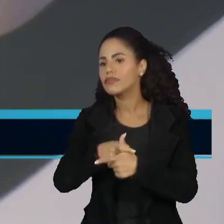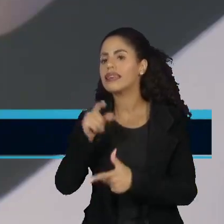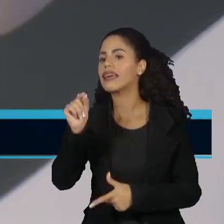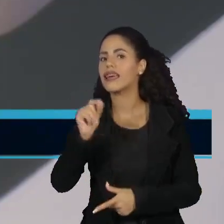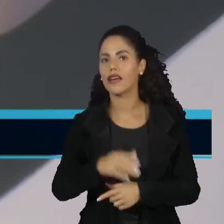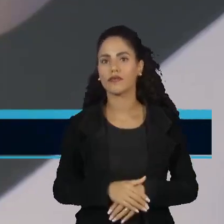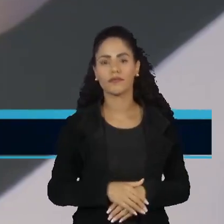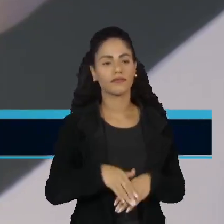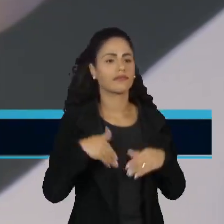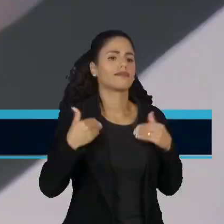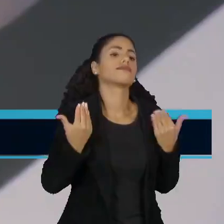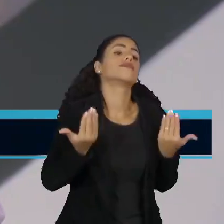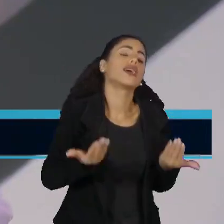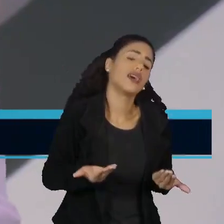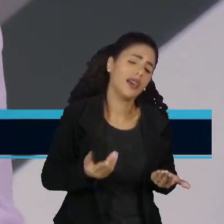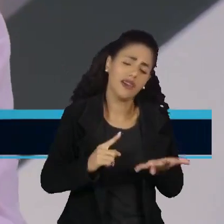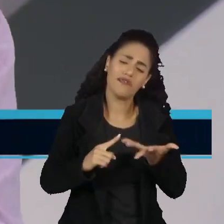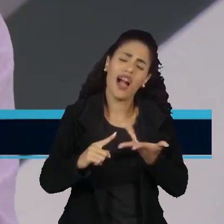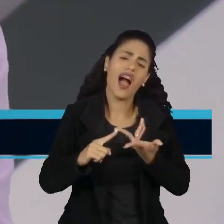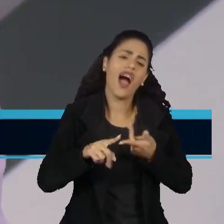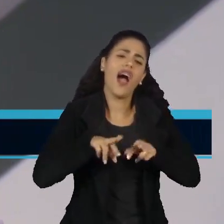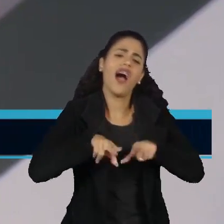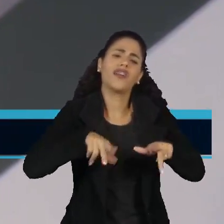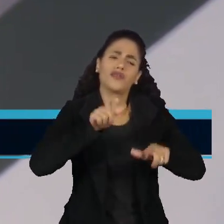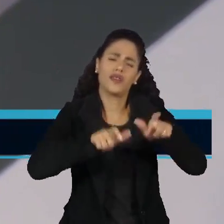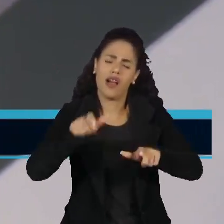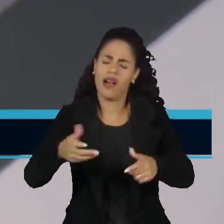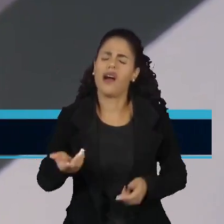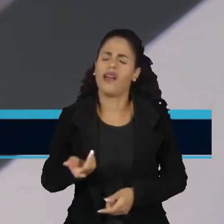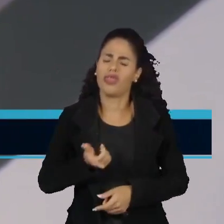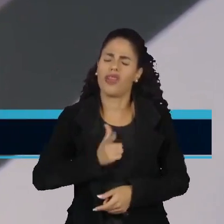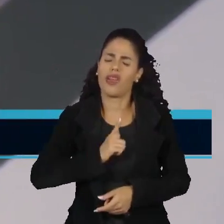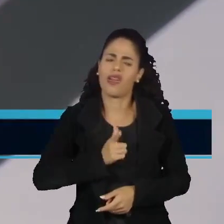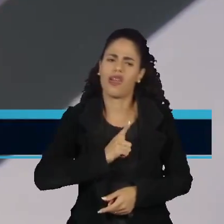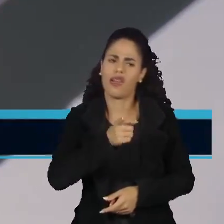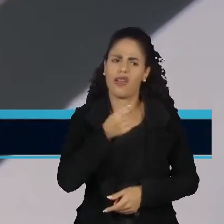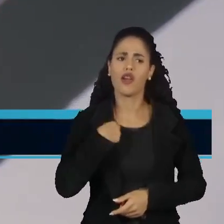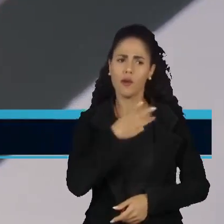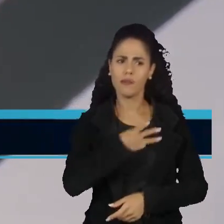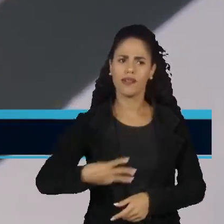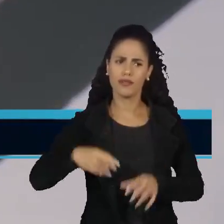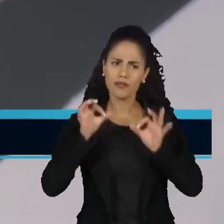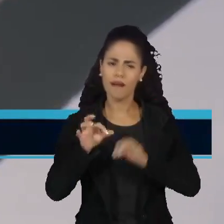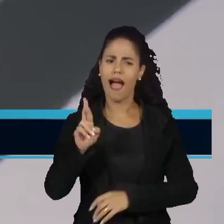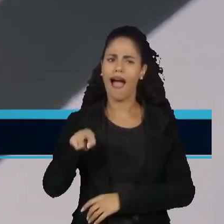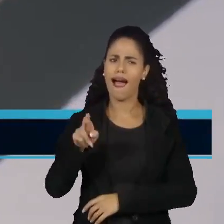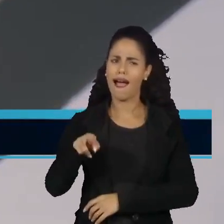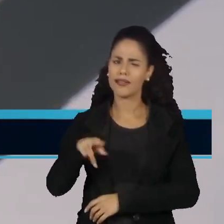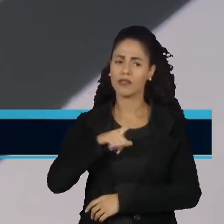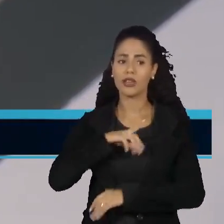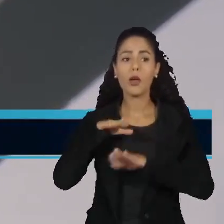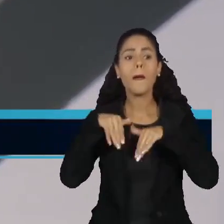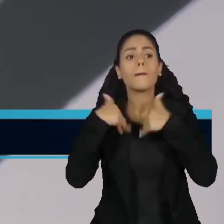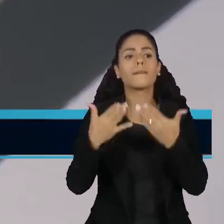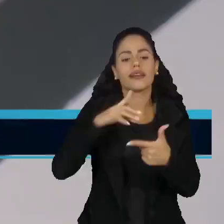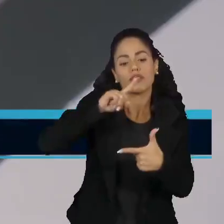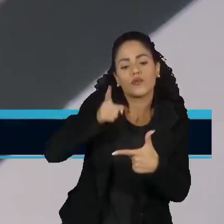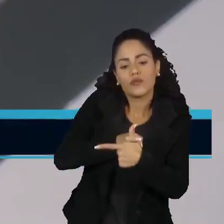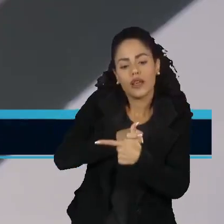A criança tem vários pais neste caso, né? O ministro tem razão quando diz qual é o déficit,